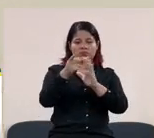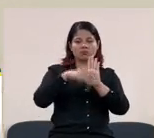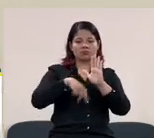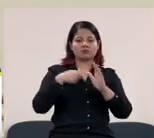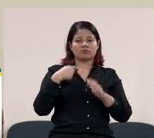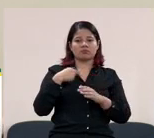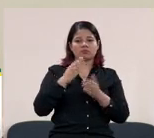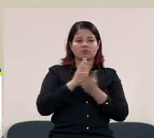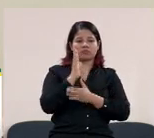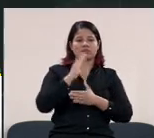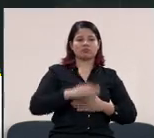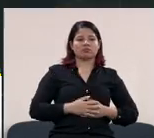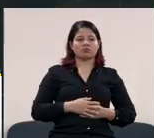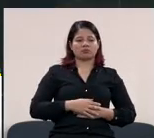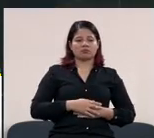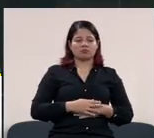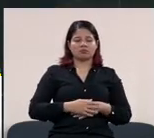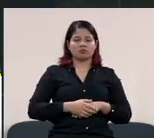voto.